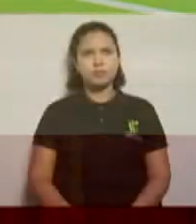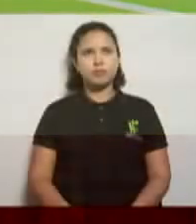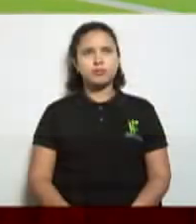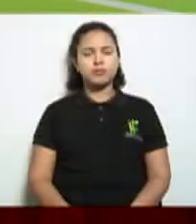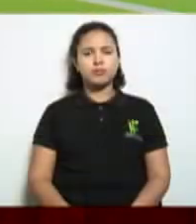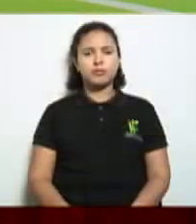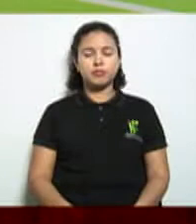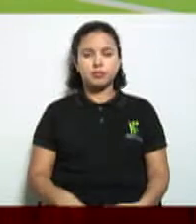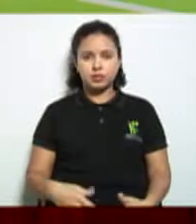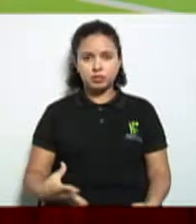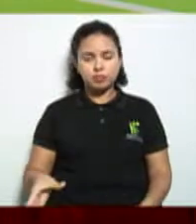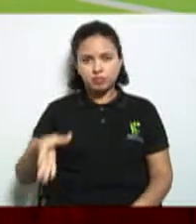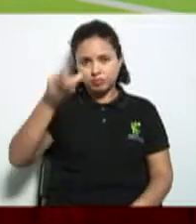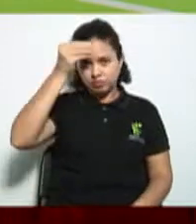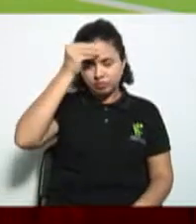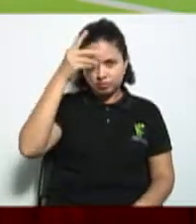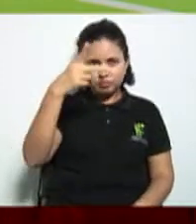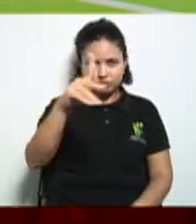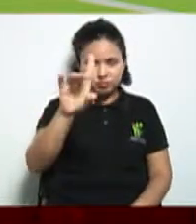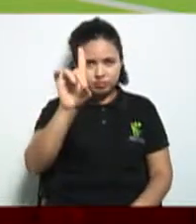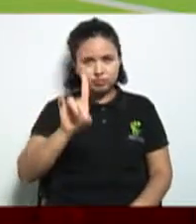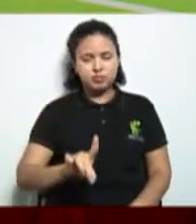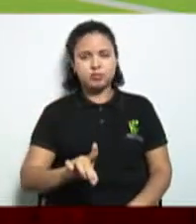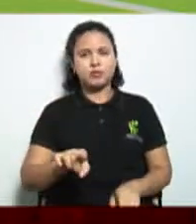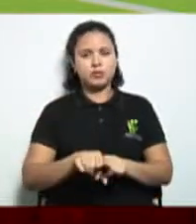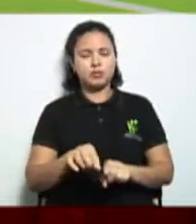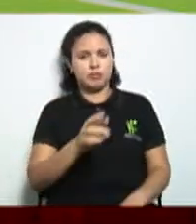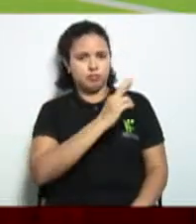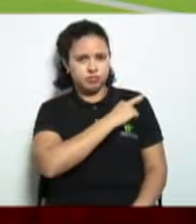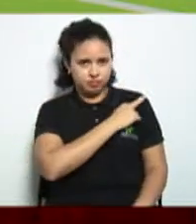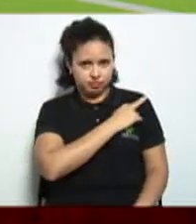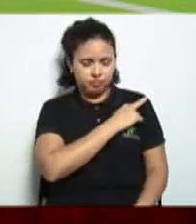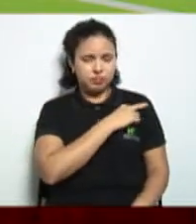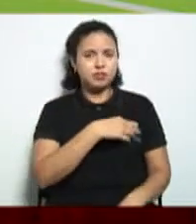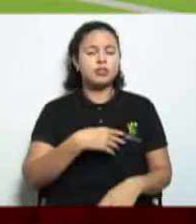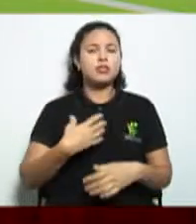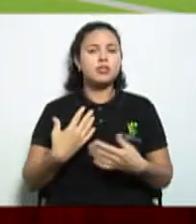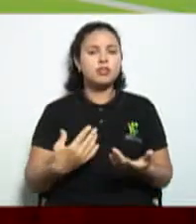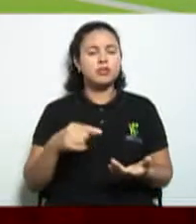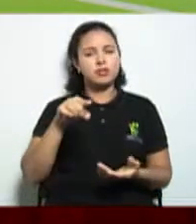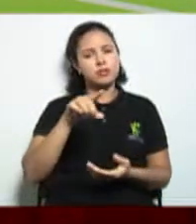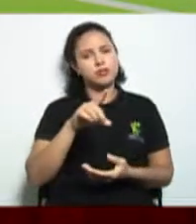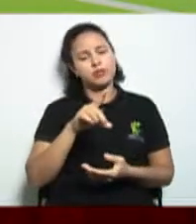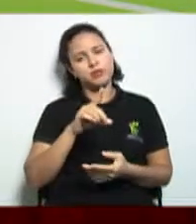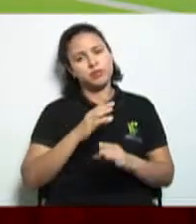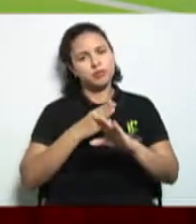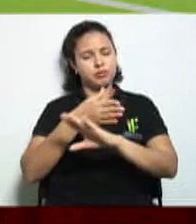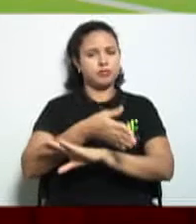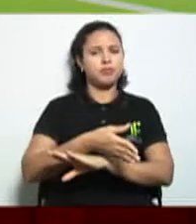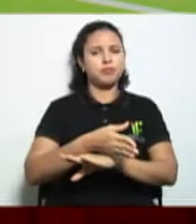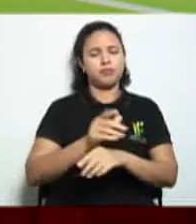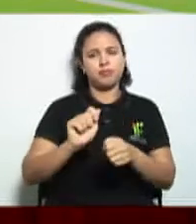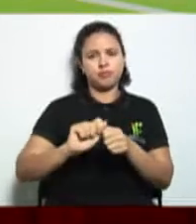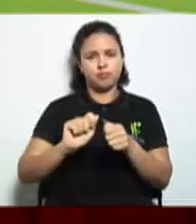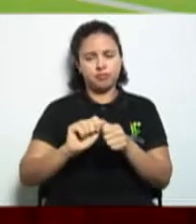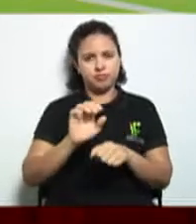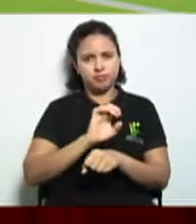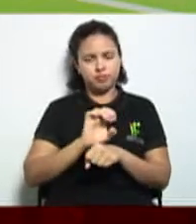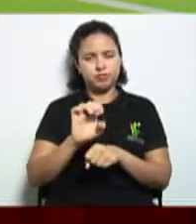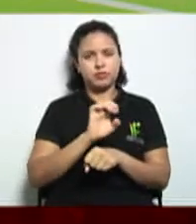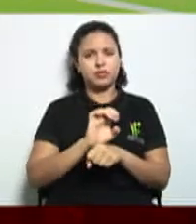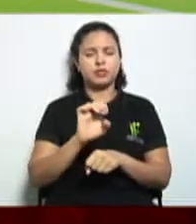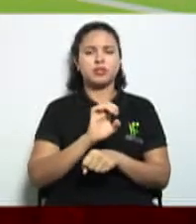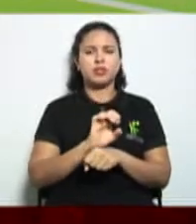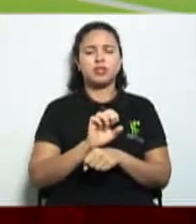E aí, guardaram quais são os seus direitos e quais são os seus deveres? Bom, então quando vocês forem realizar o estágio, vocês têm direito. Se for um estágio